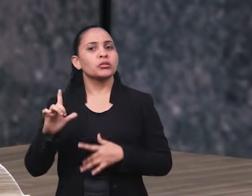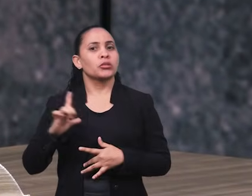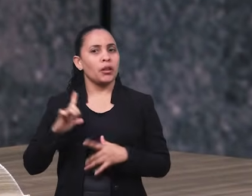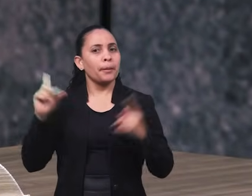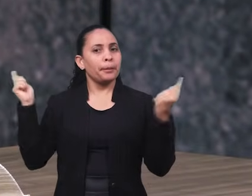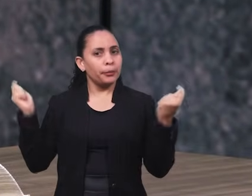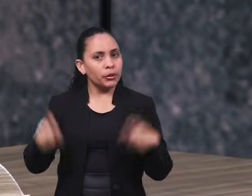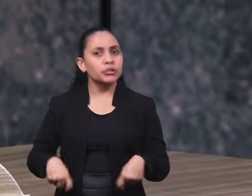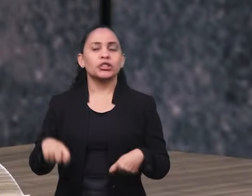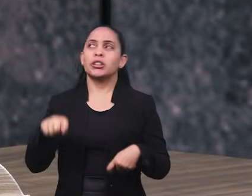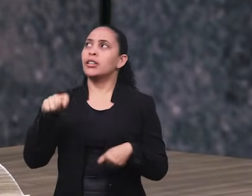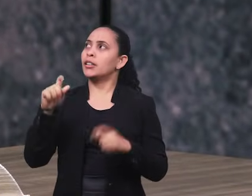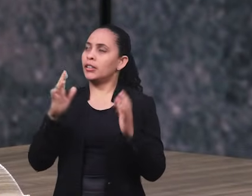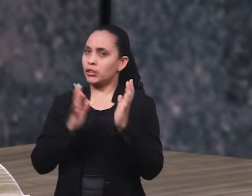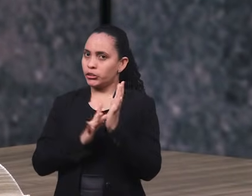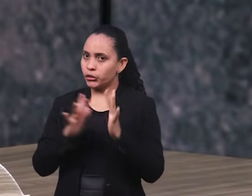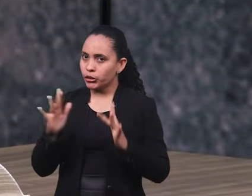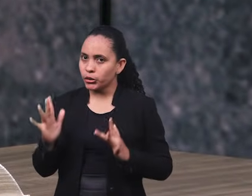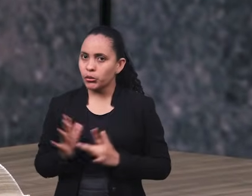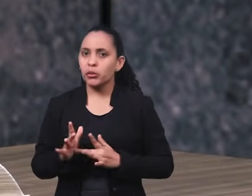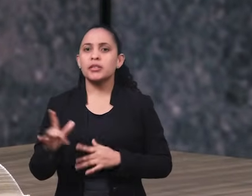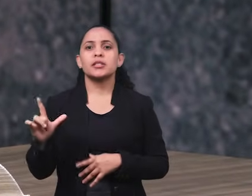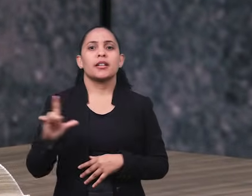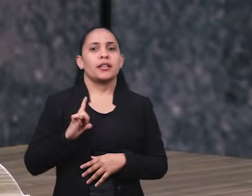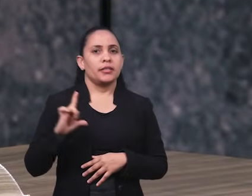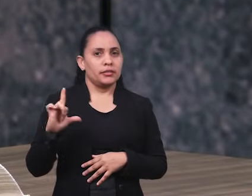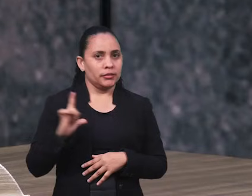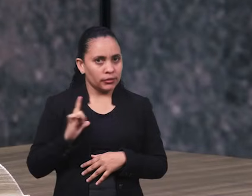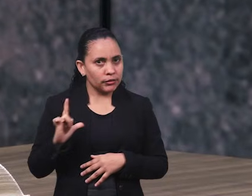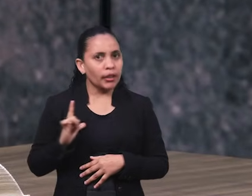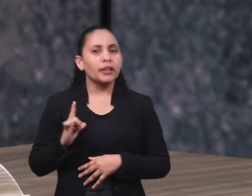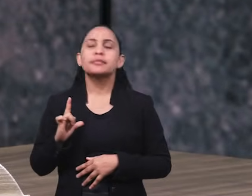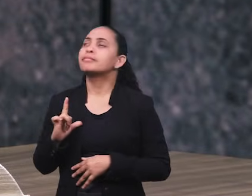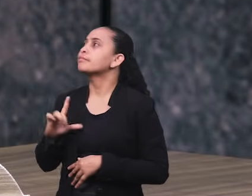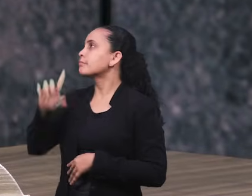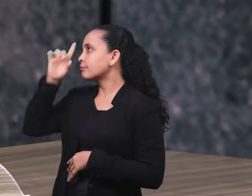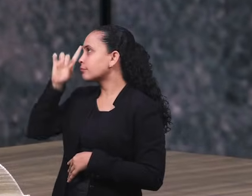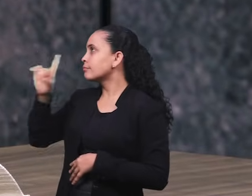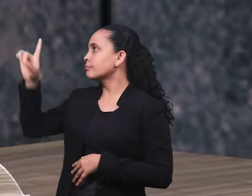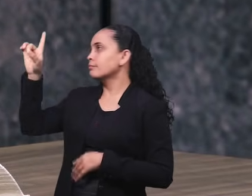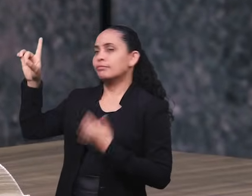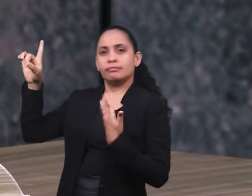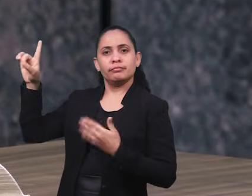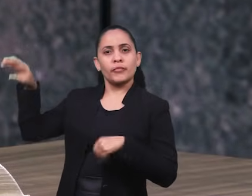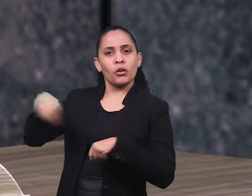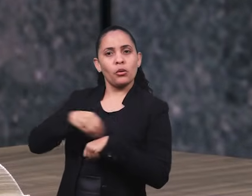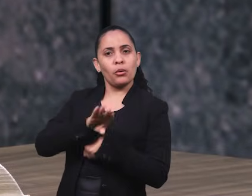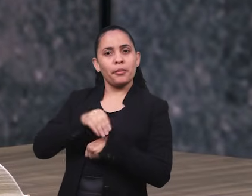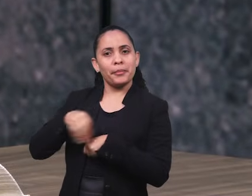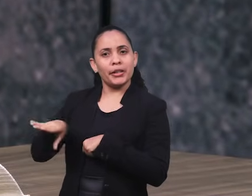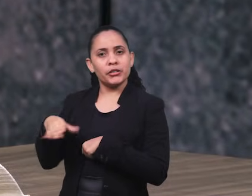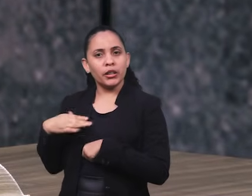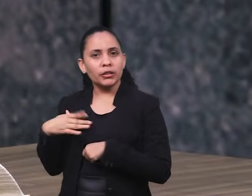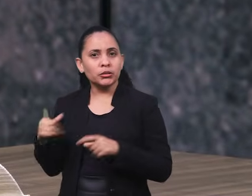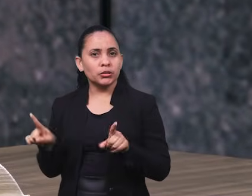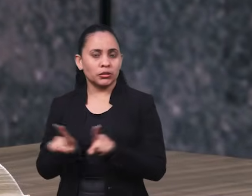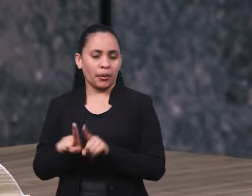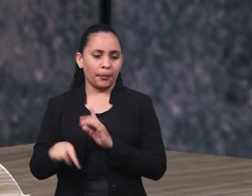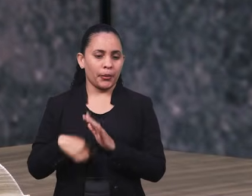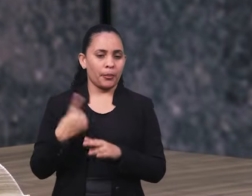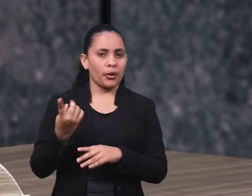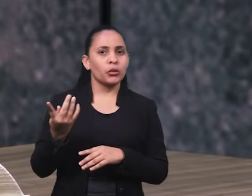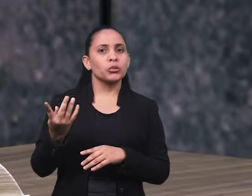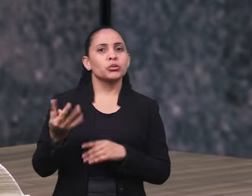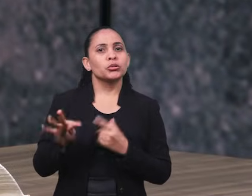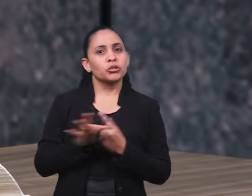a condição em Jesus de ter o acesso a Deus. Jesus como único mediador, como está escrito em